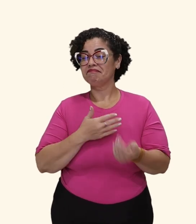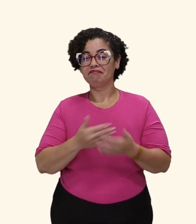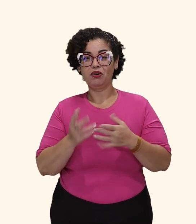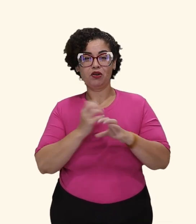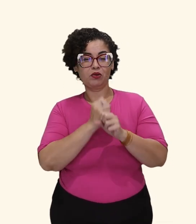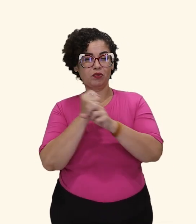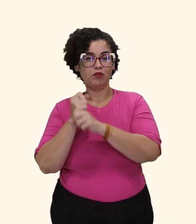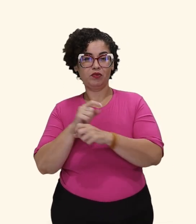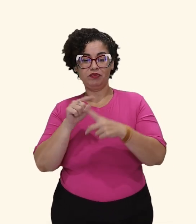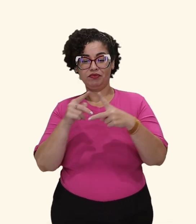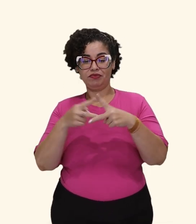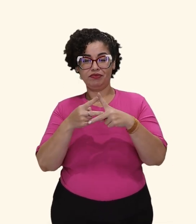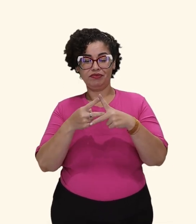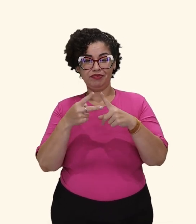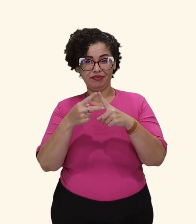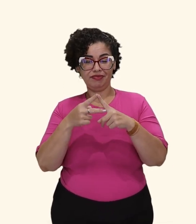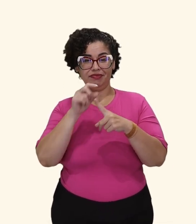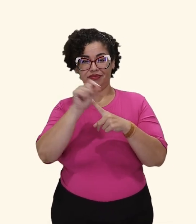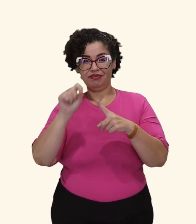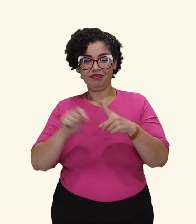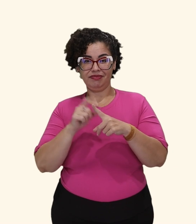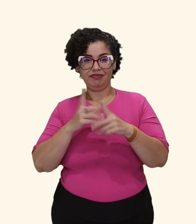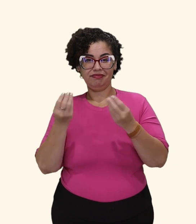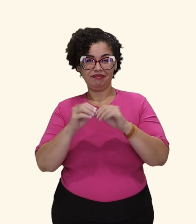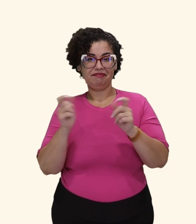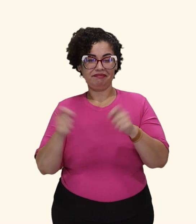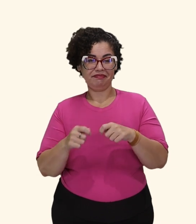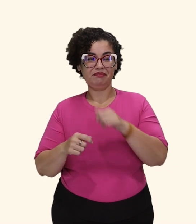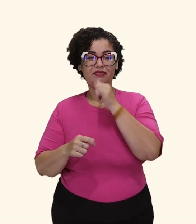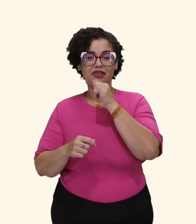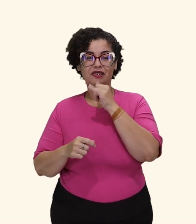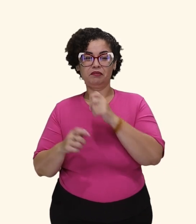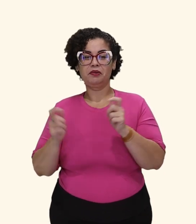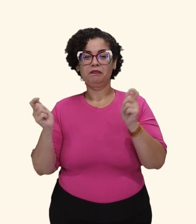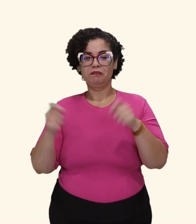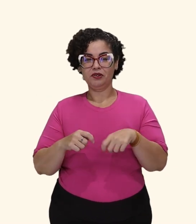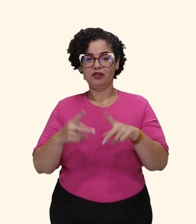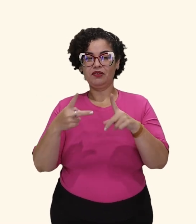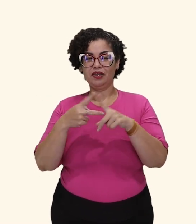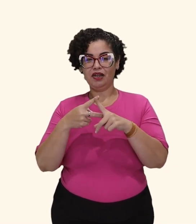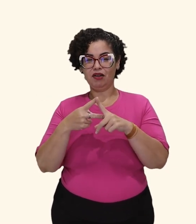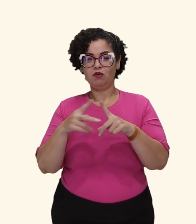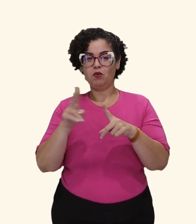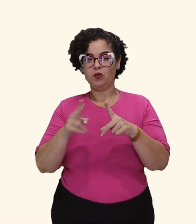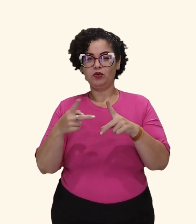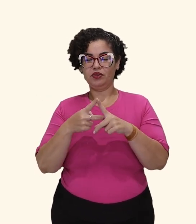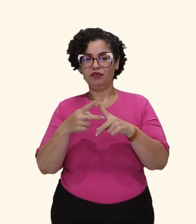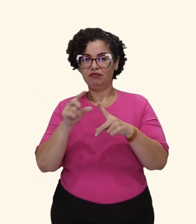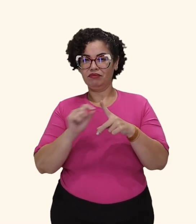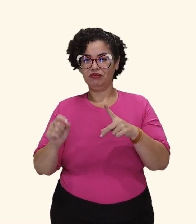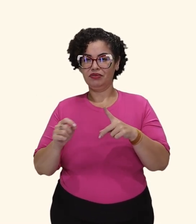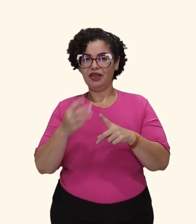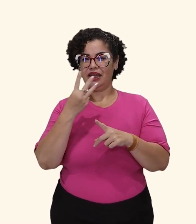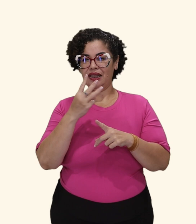Será que quaisquer 3 medidas vão formar um triângulo? Por exemplo, será que a gente consegue formar um triângulo